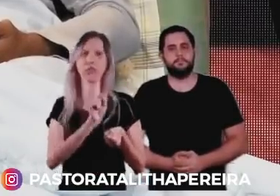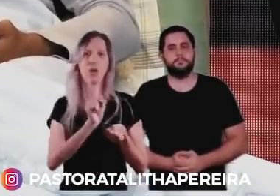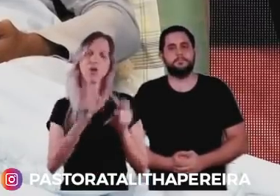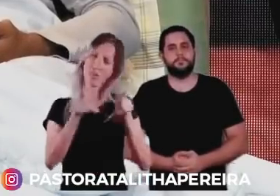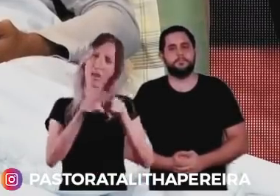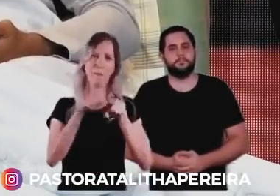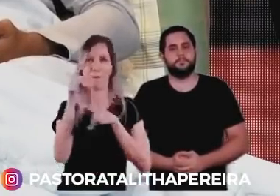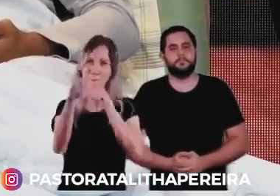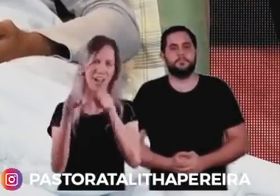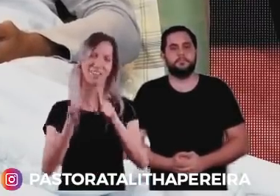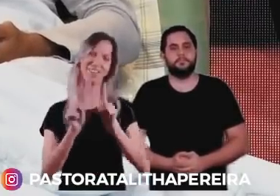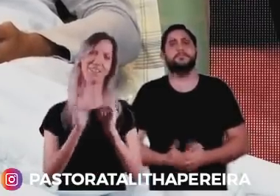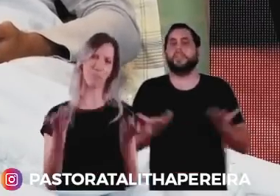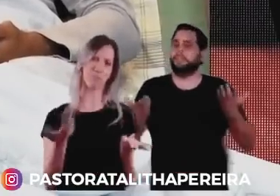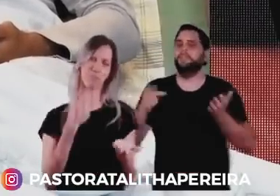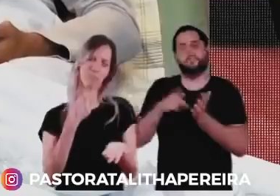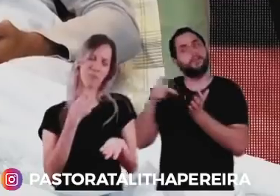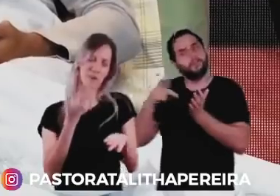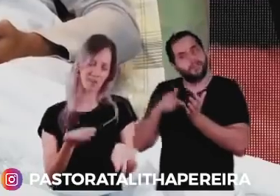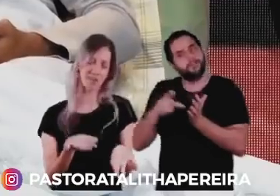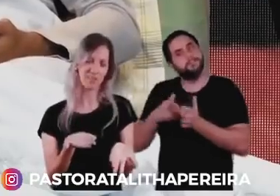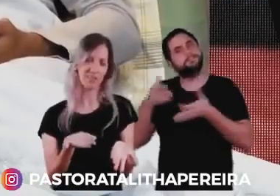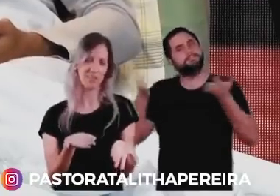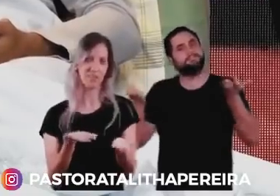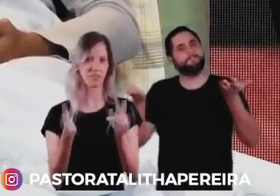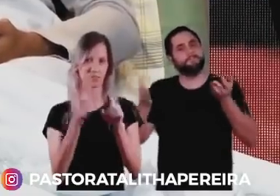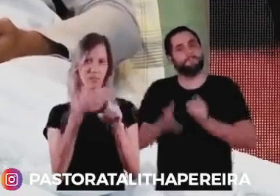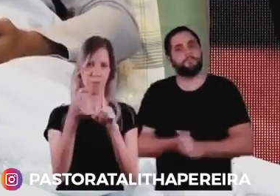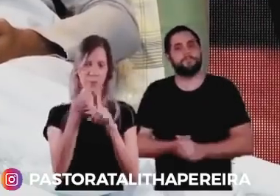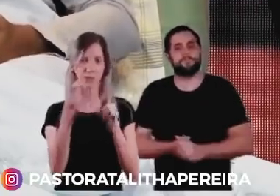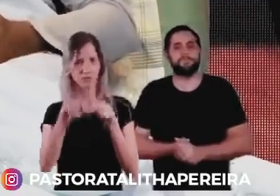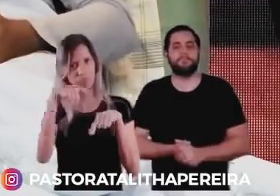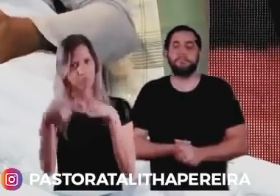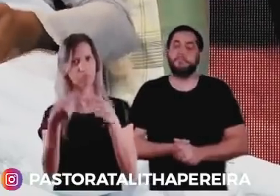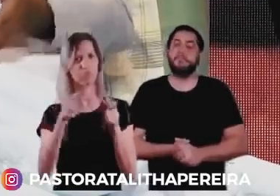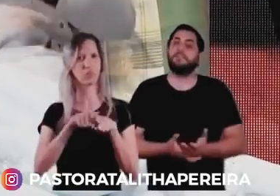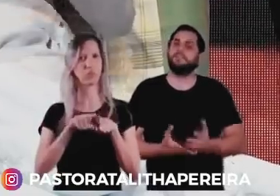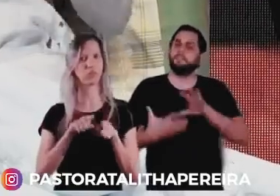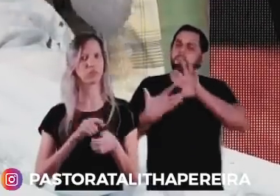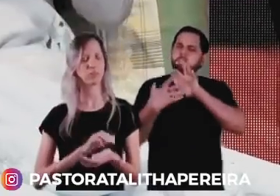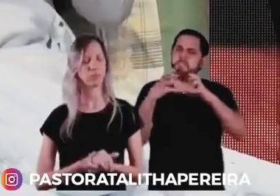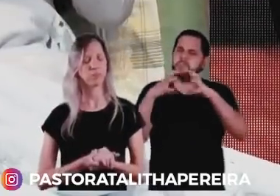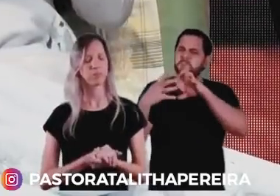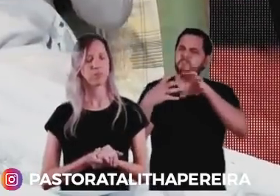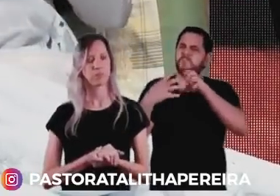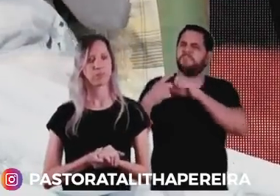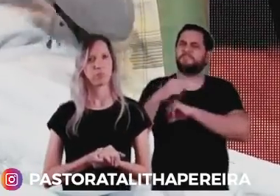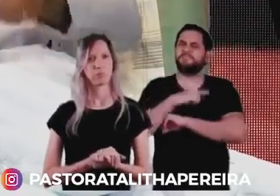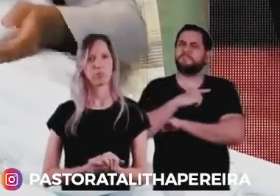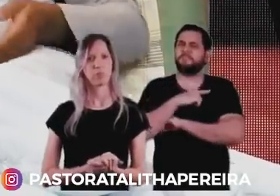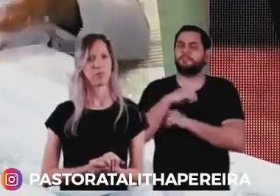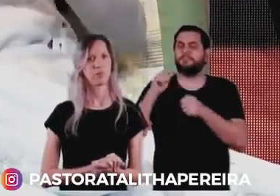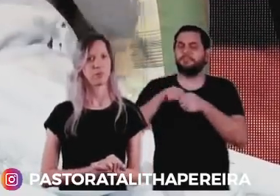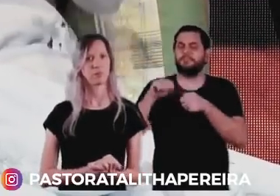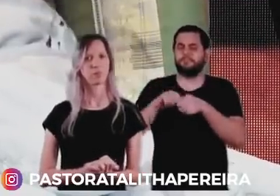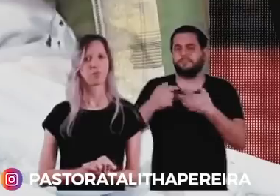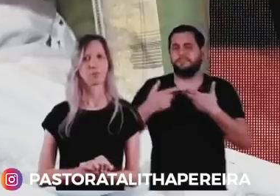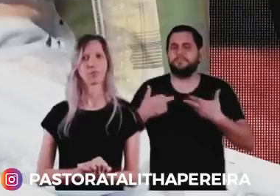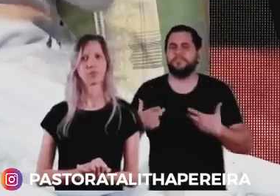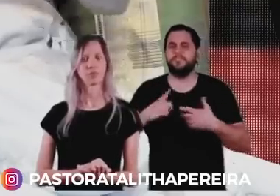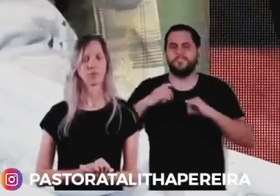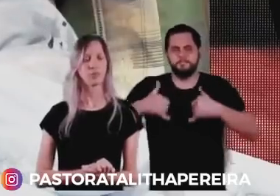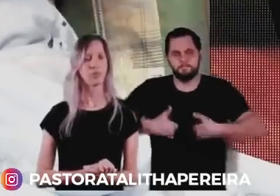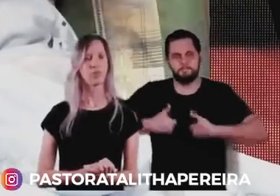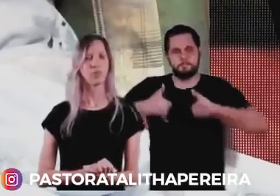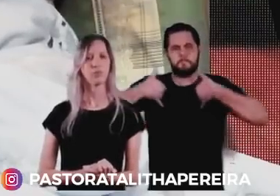bata. É. Não apanhe, mas também não bata. Então essas discussões gera tudo isso, não leve